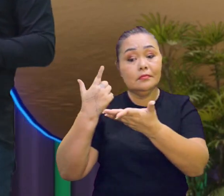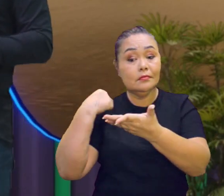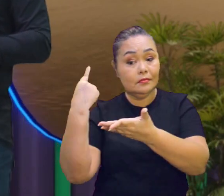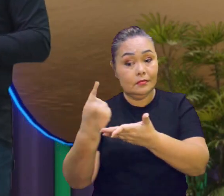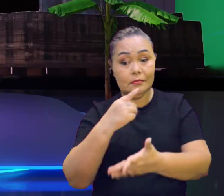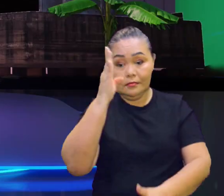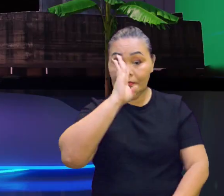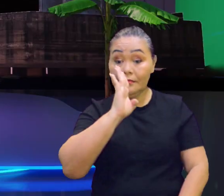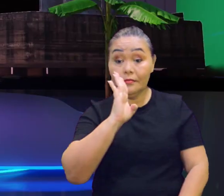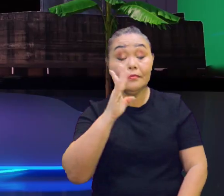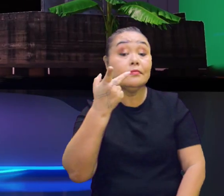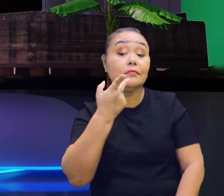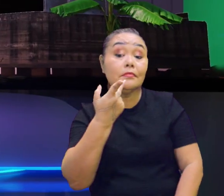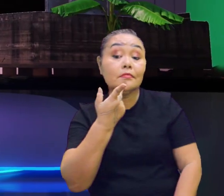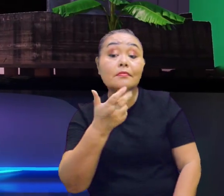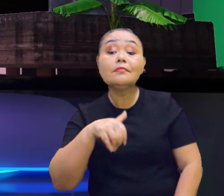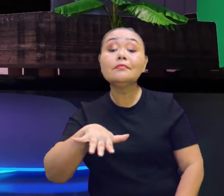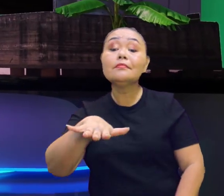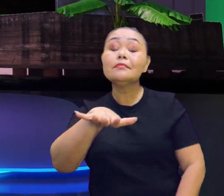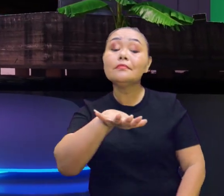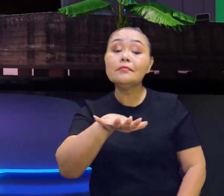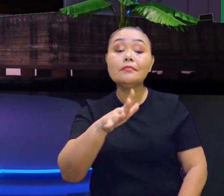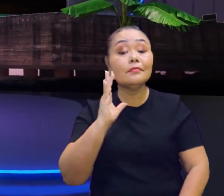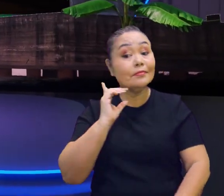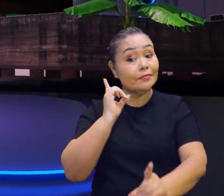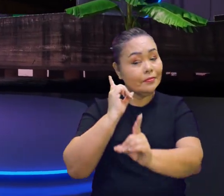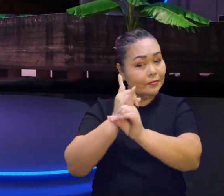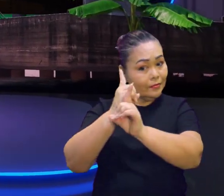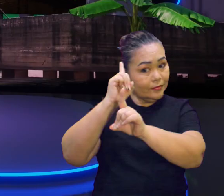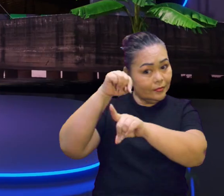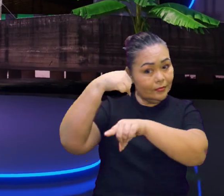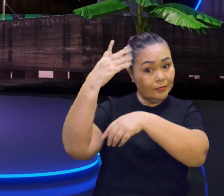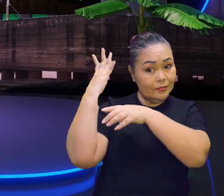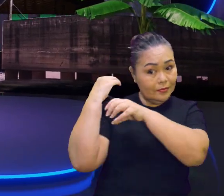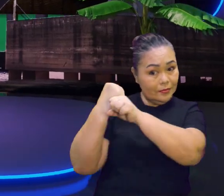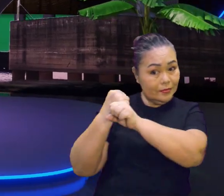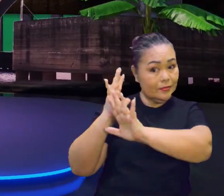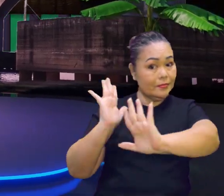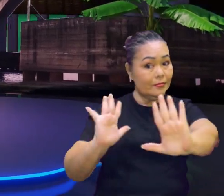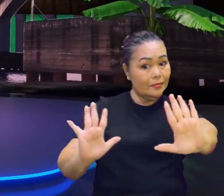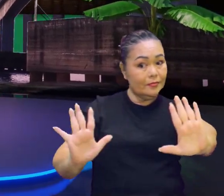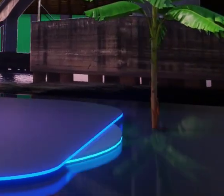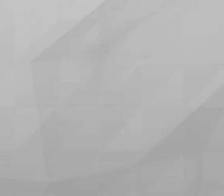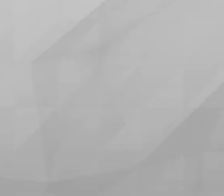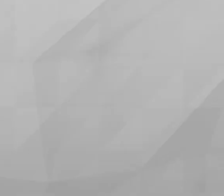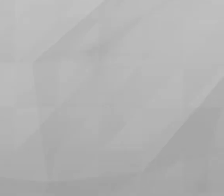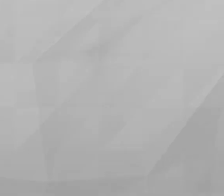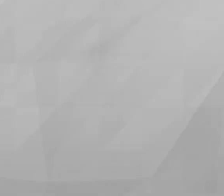nosso Brasil. Então era isso, galerinha. Nos encontramos no nosso resumão. Tchau.